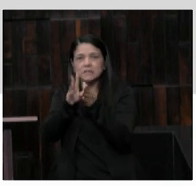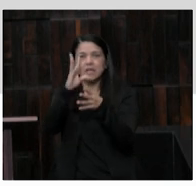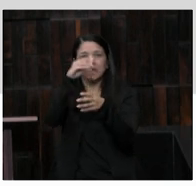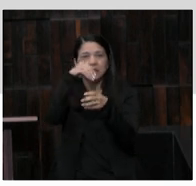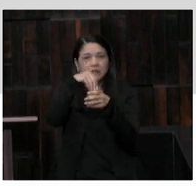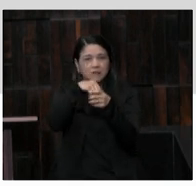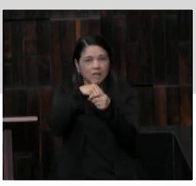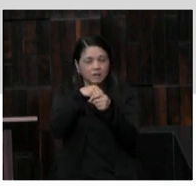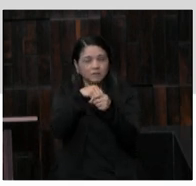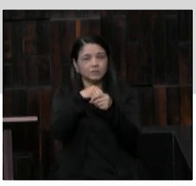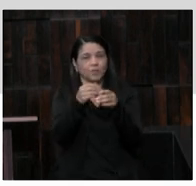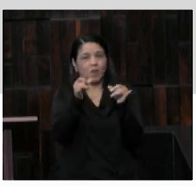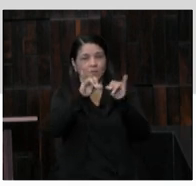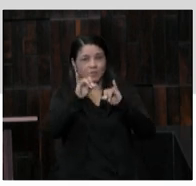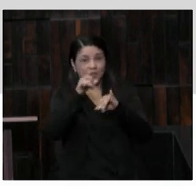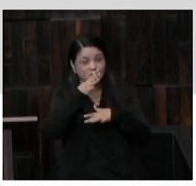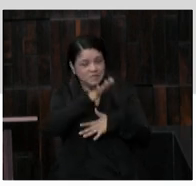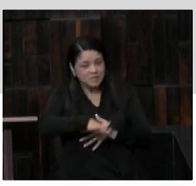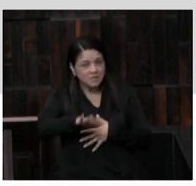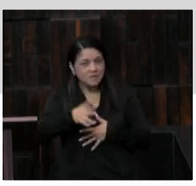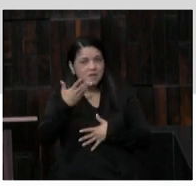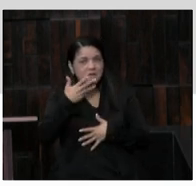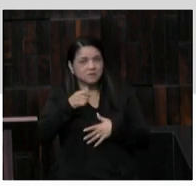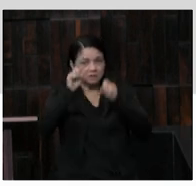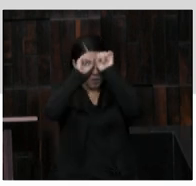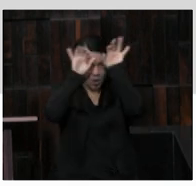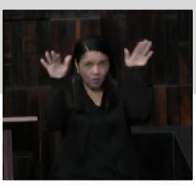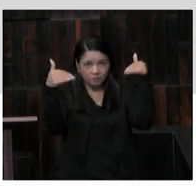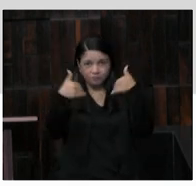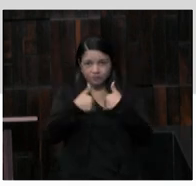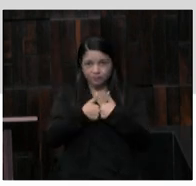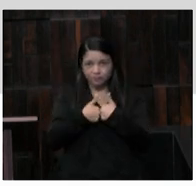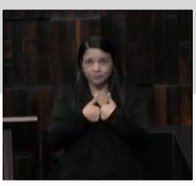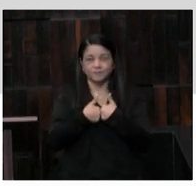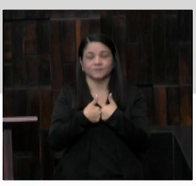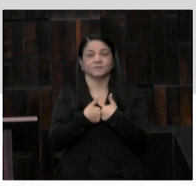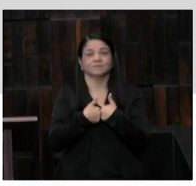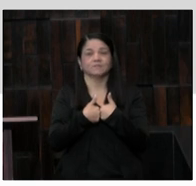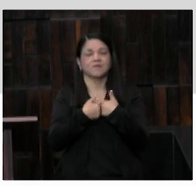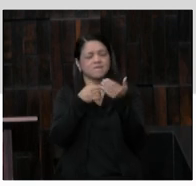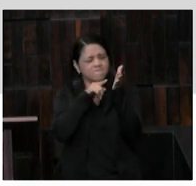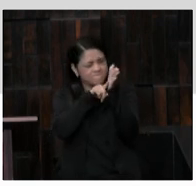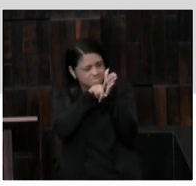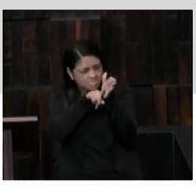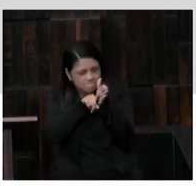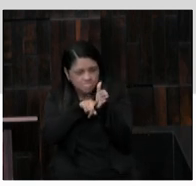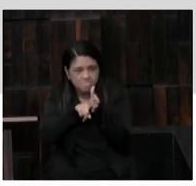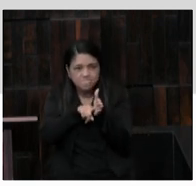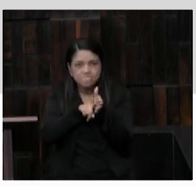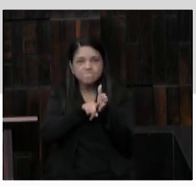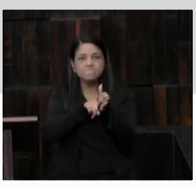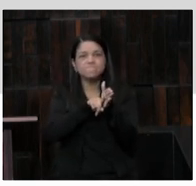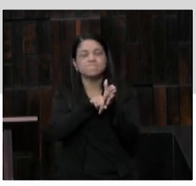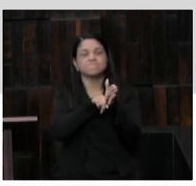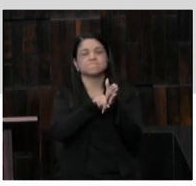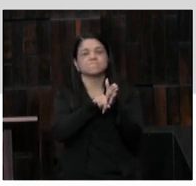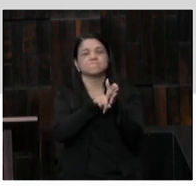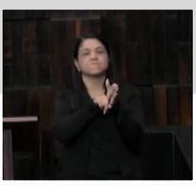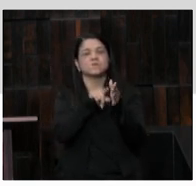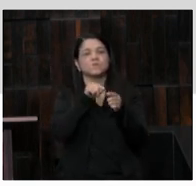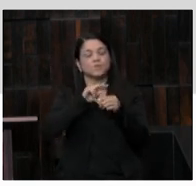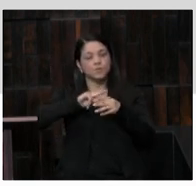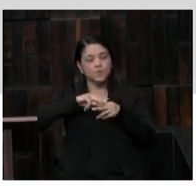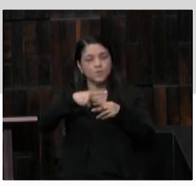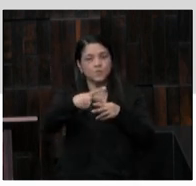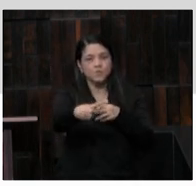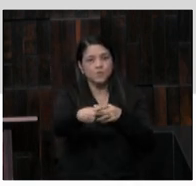esse que envolve crianças dentro do espectro autista. E a gente investiga, então, dentro desse projeto, os efeitos do exercício de